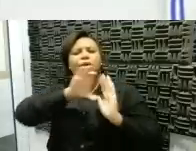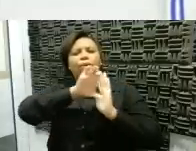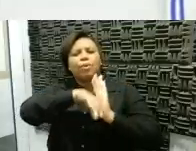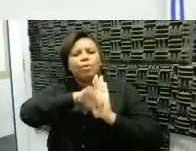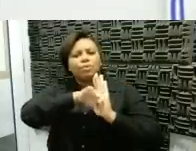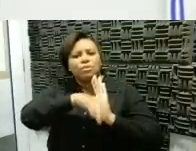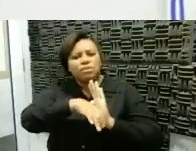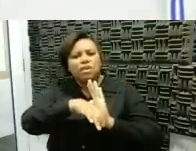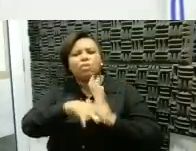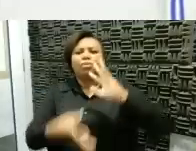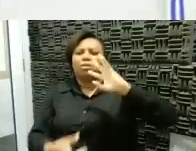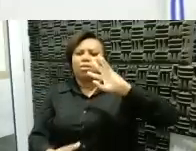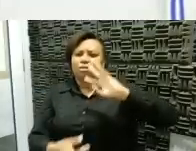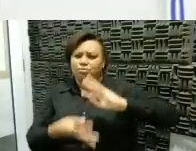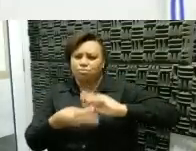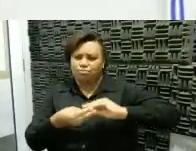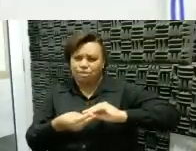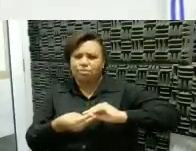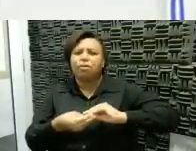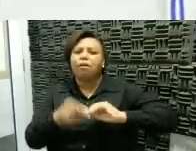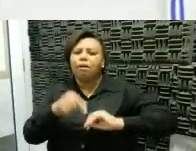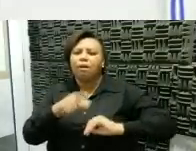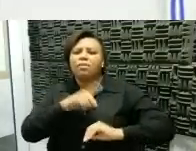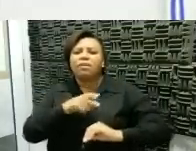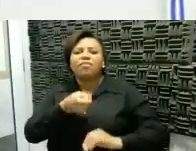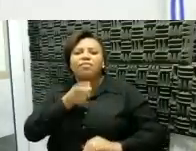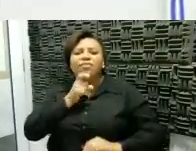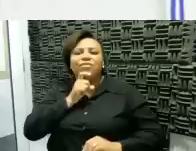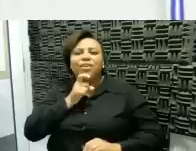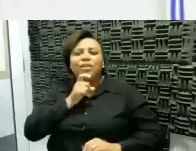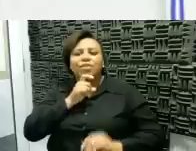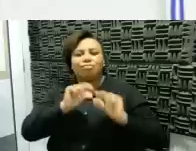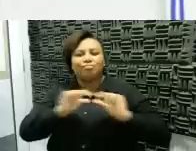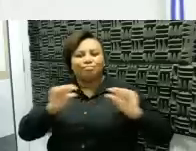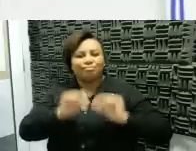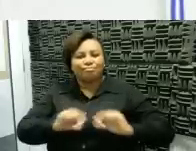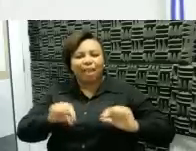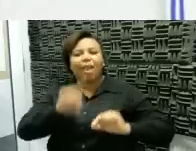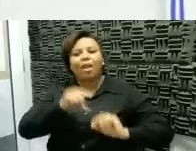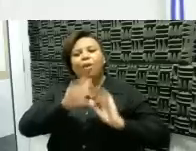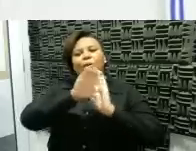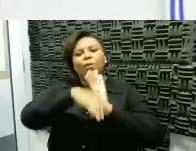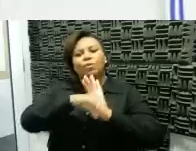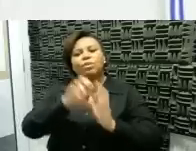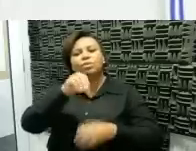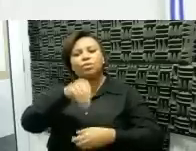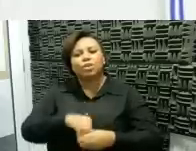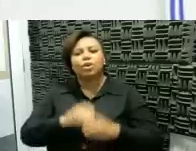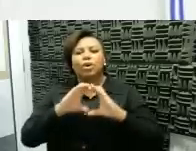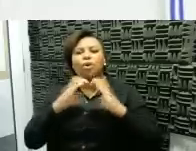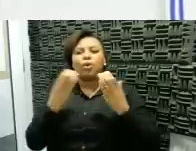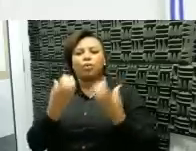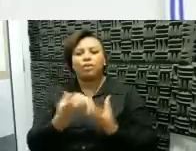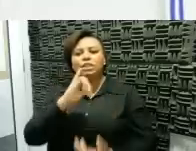ele tá em verde né é um conceito que tá na convenção internacional dos direitos das pessoas com deficiência é um